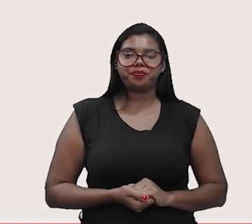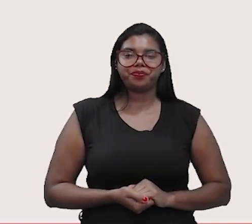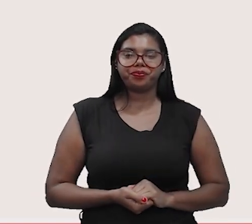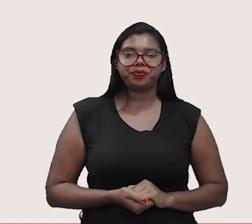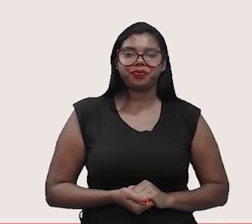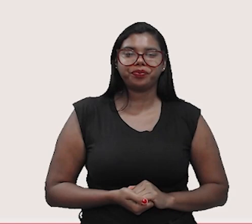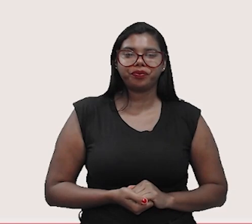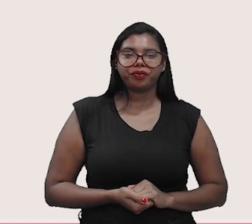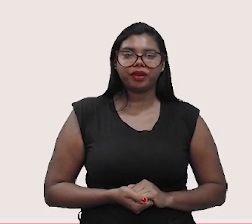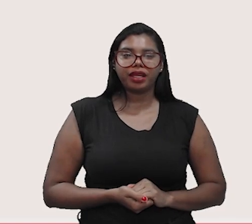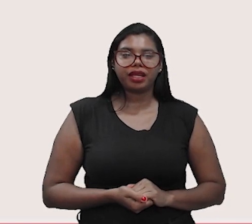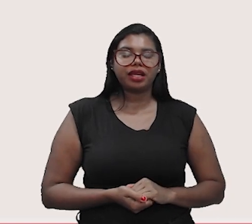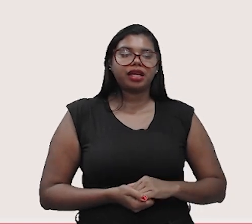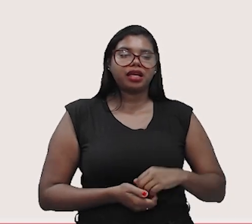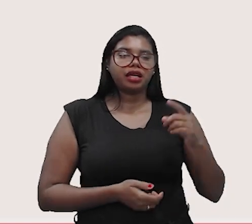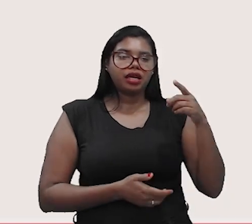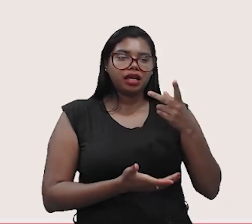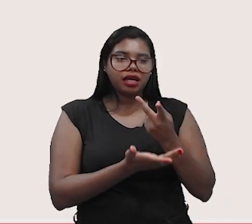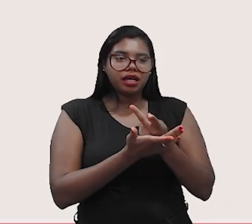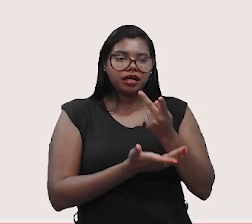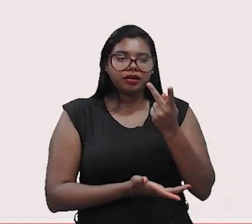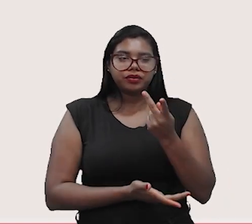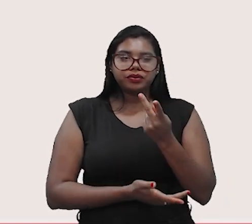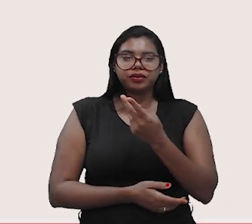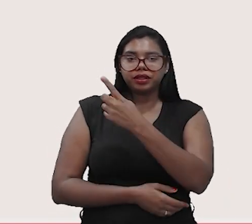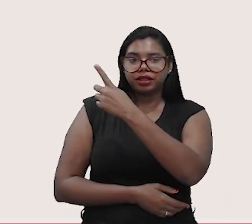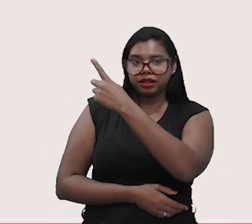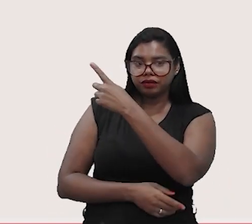denominador, resultado aqui fica positivo.